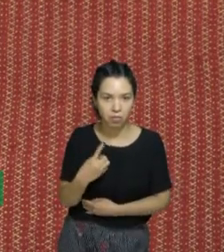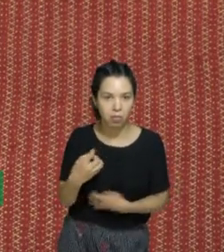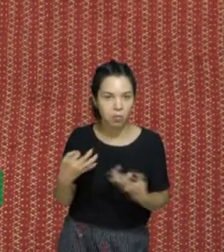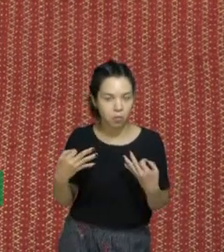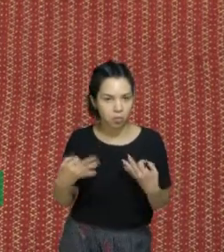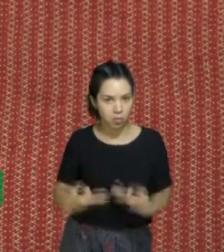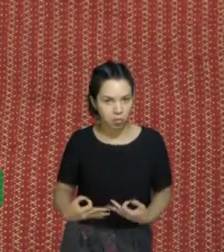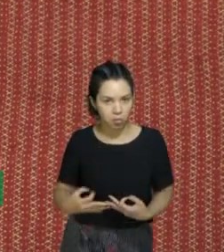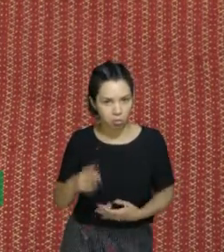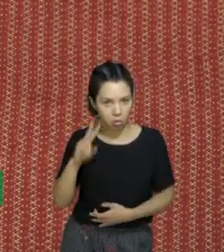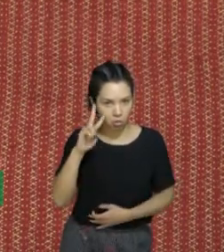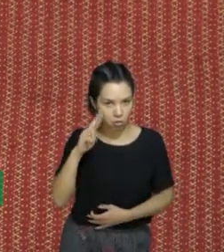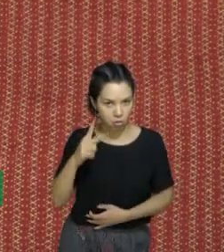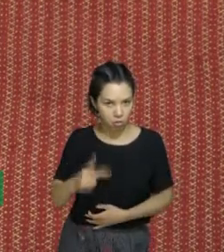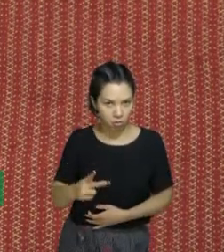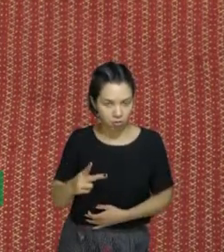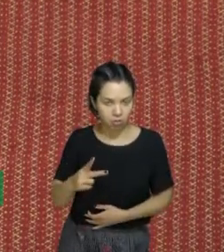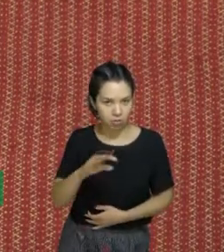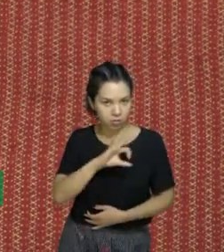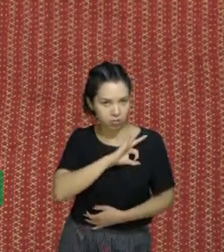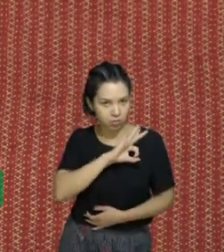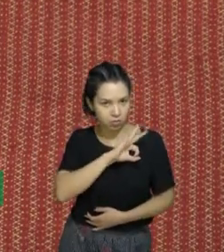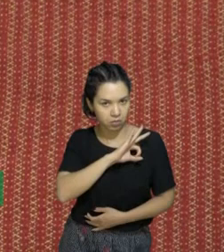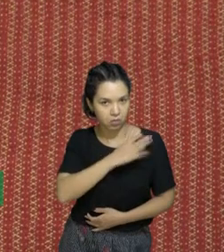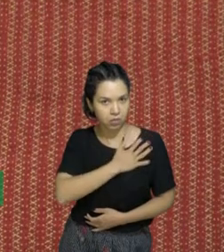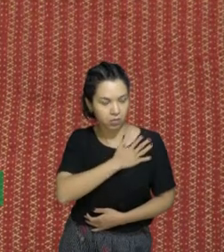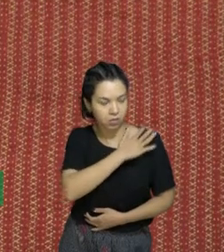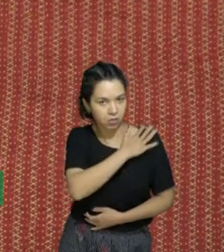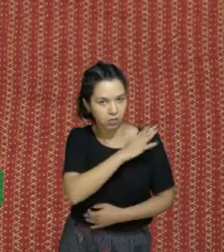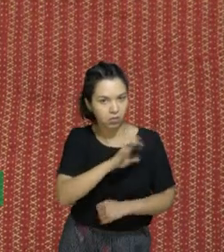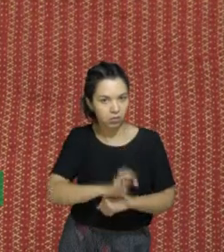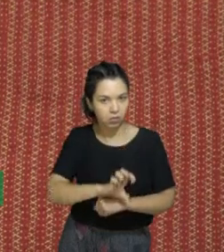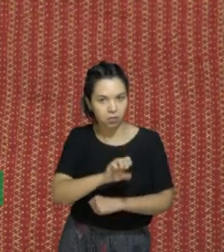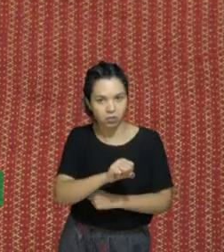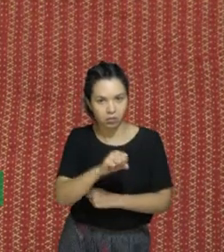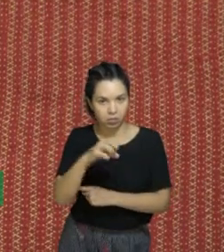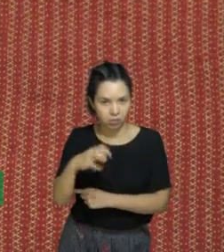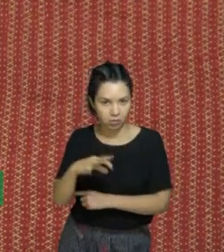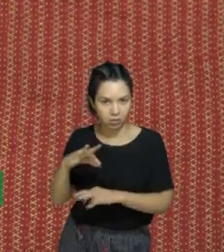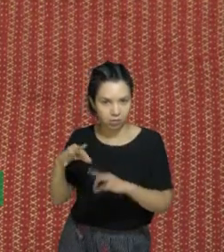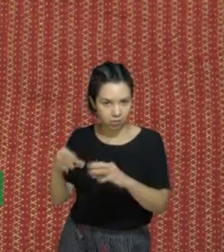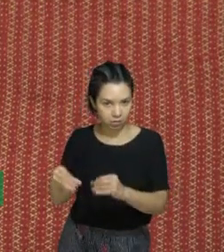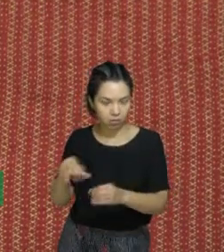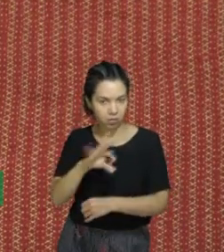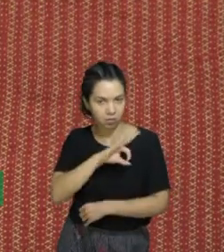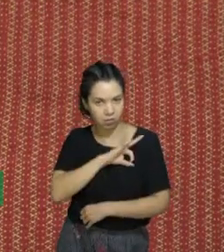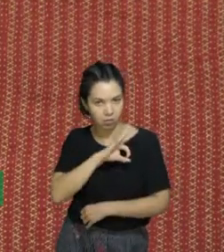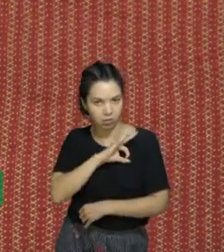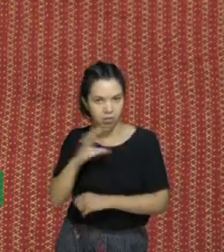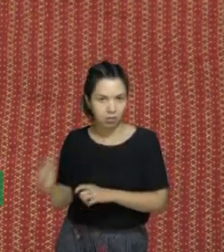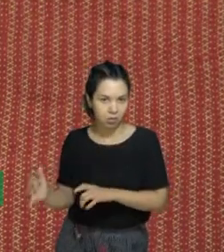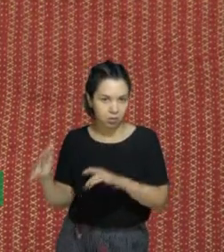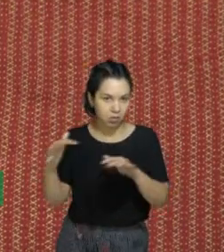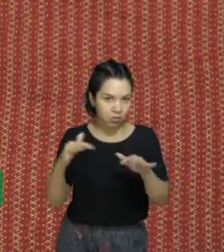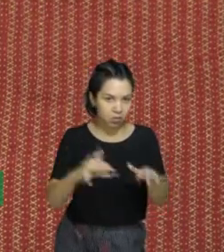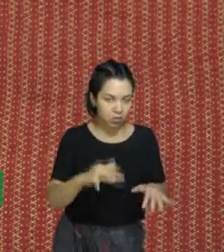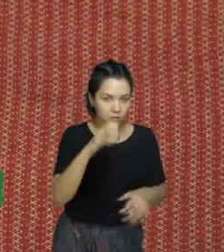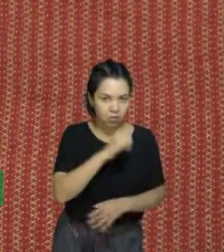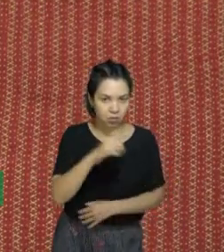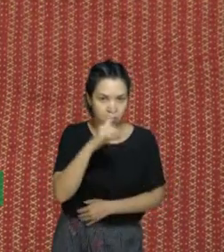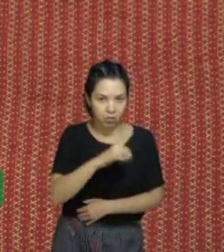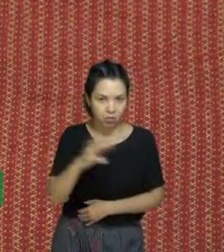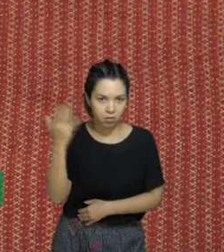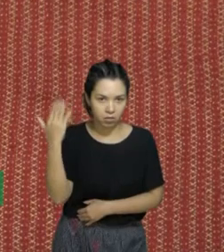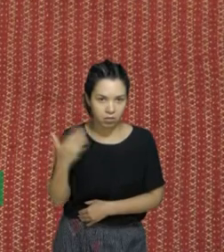justo reconhecimento à Polícia Militar de Santa Catarina, a todos os policiais que atuaram no último final de semana naquele episódio